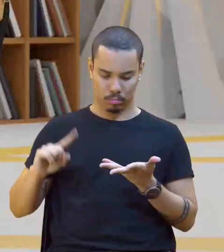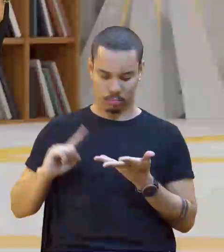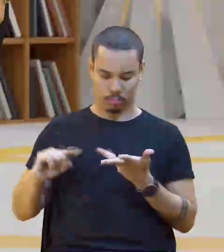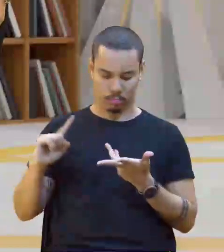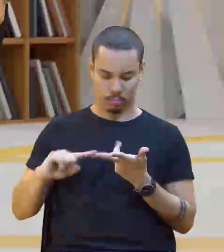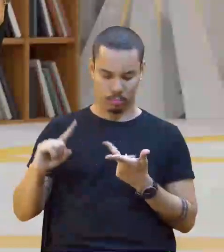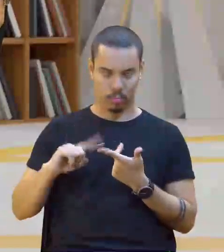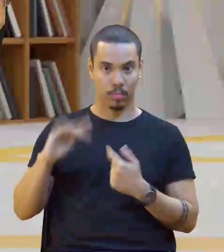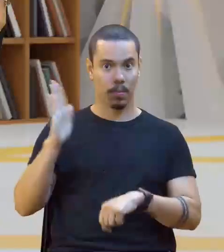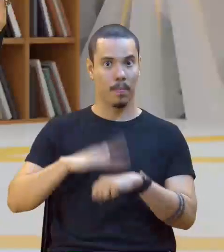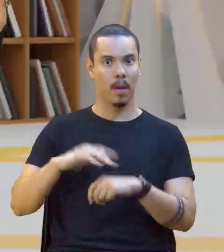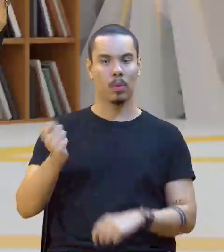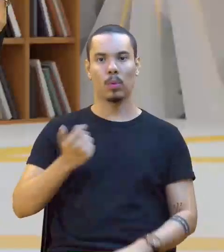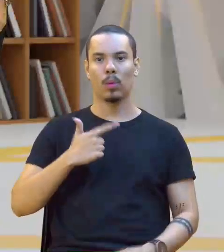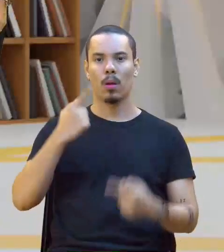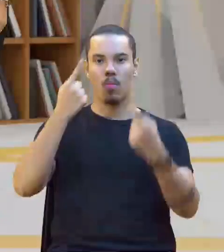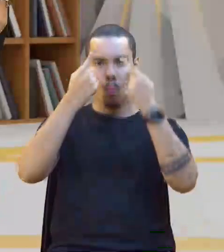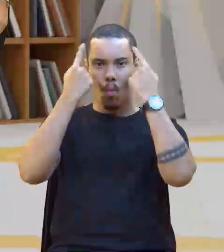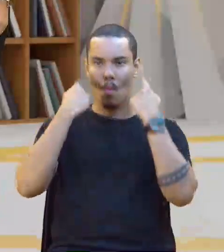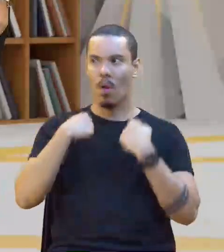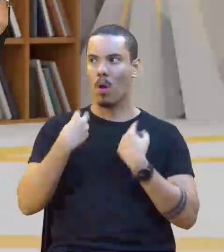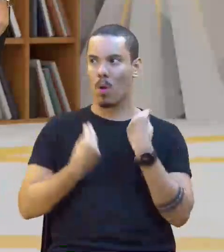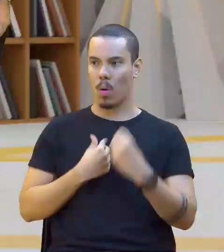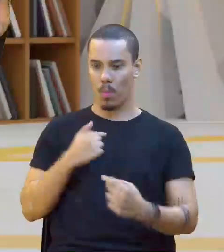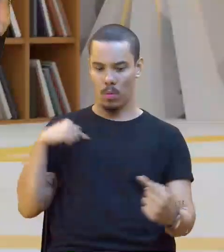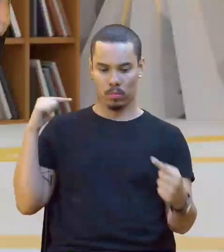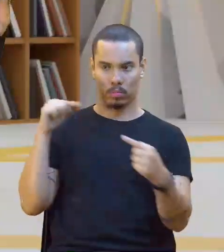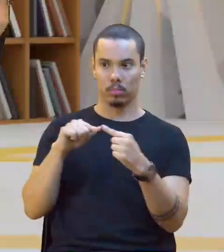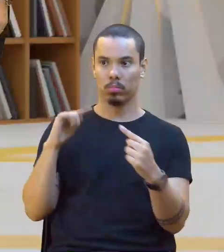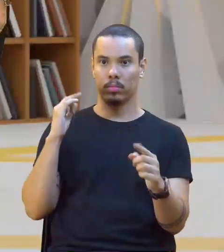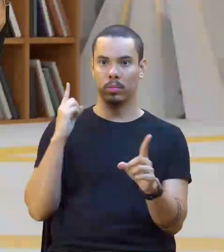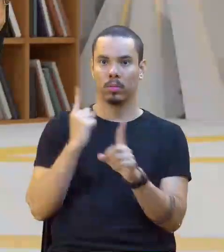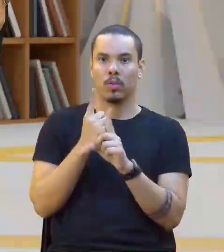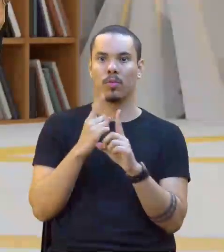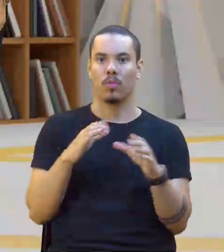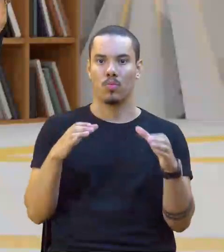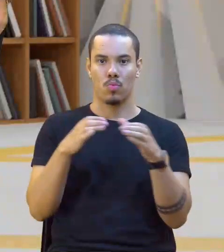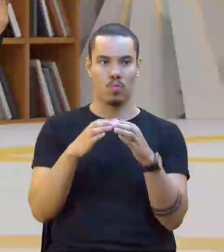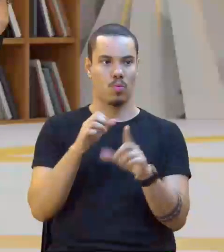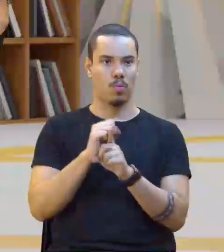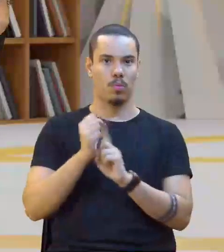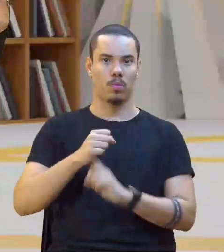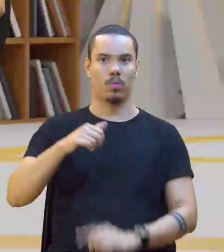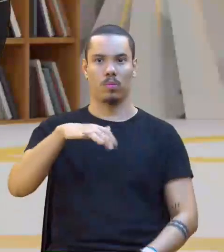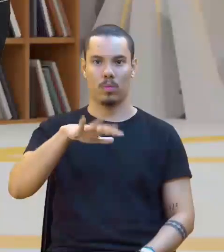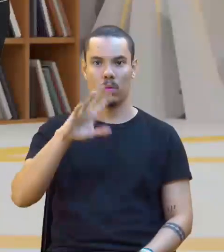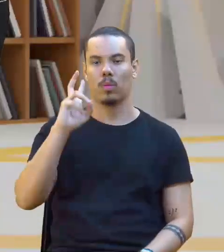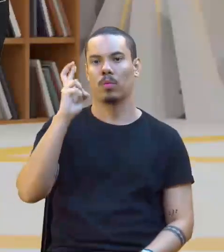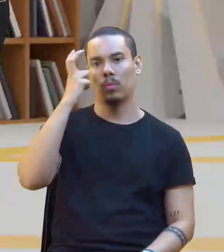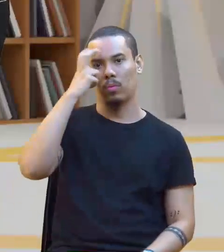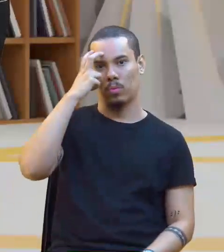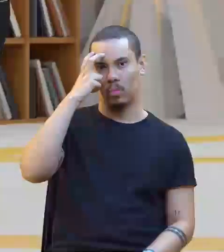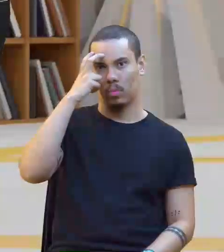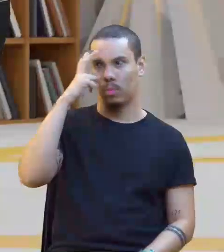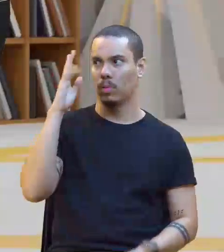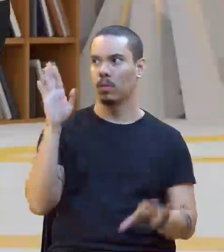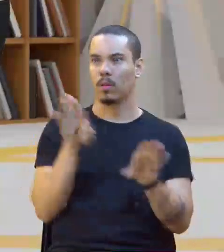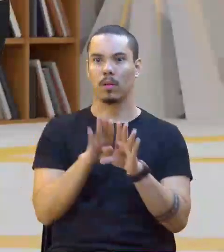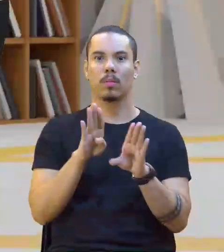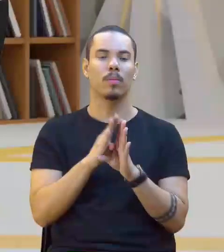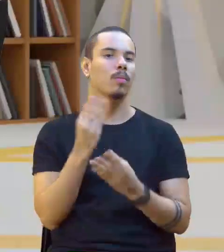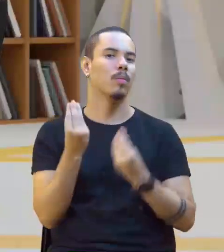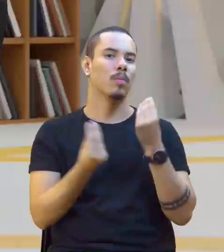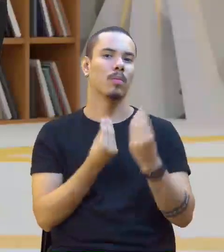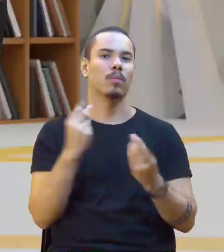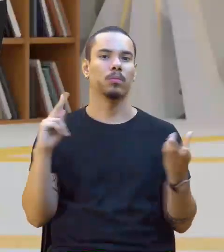É como eu me identifico, em que grupo social, com que cultura, como que isso foi construído